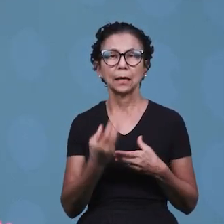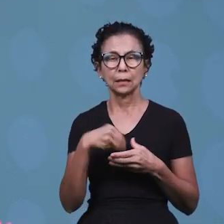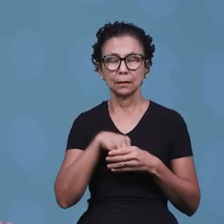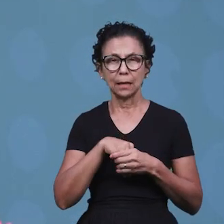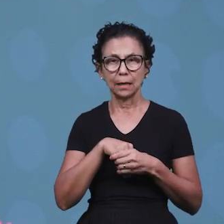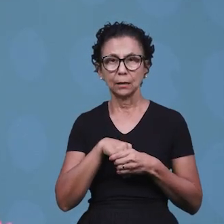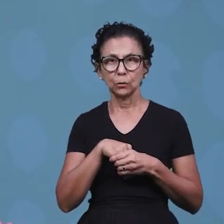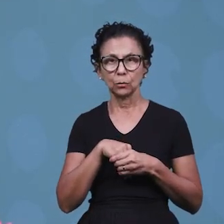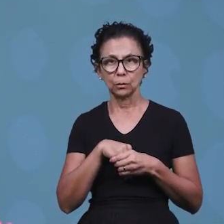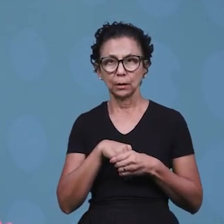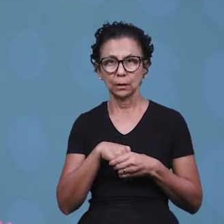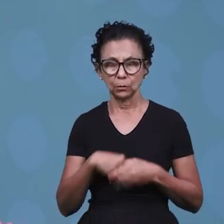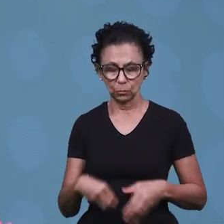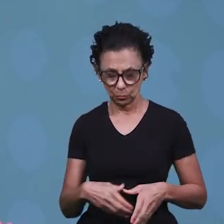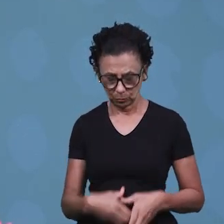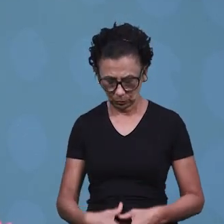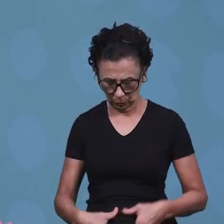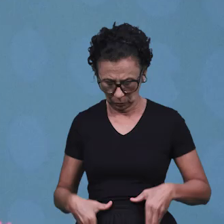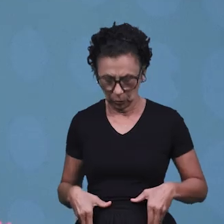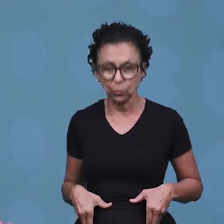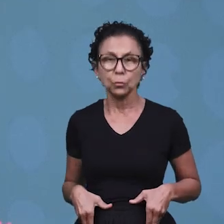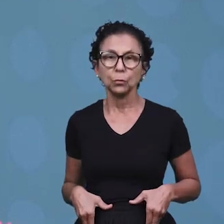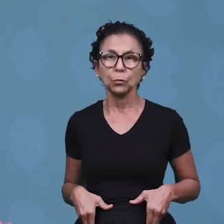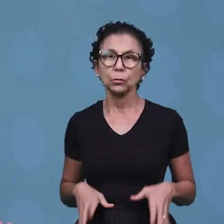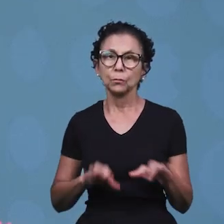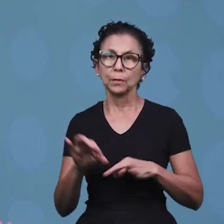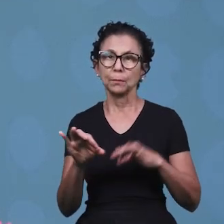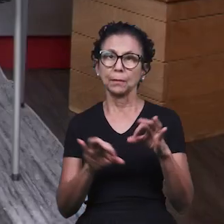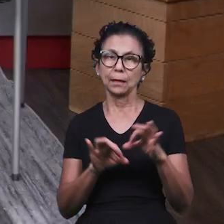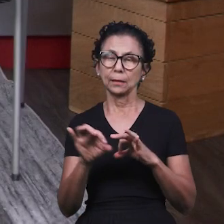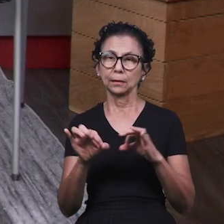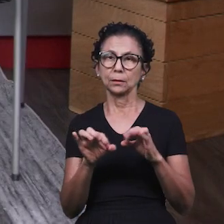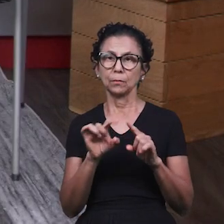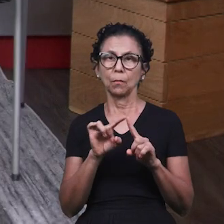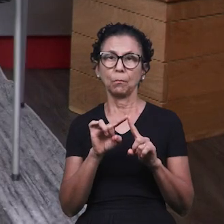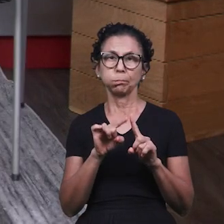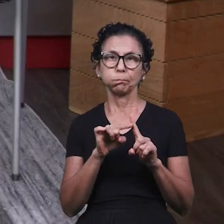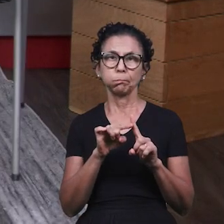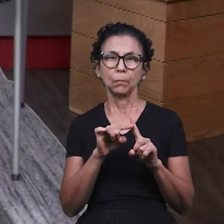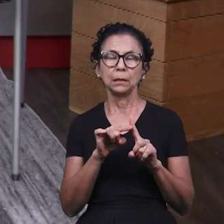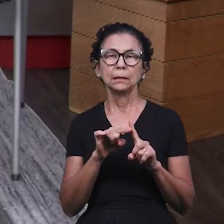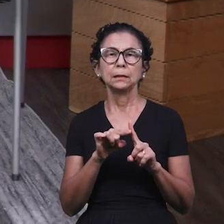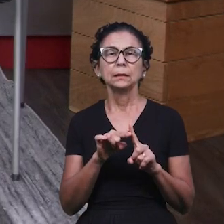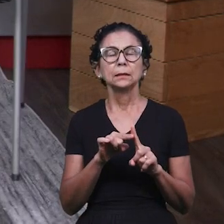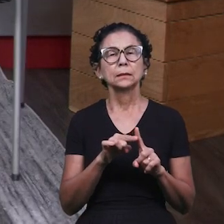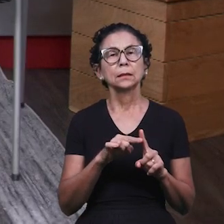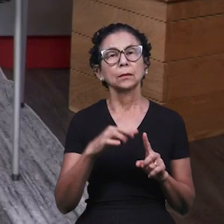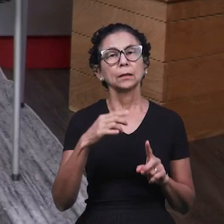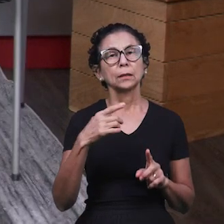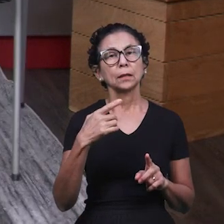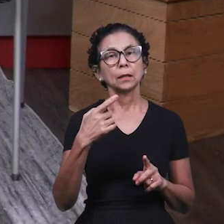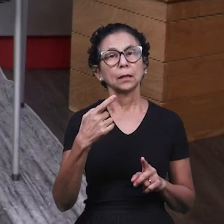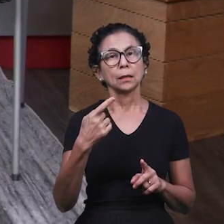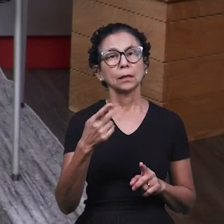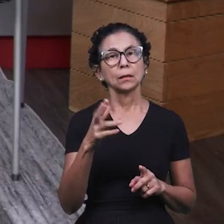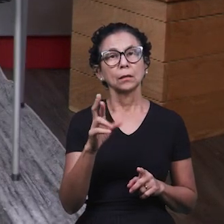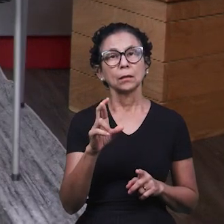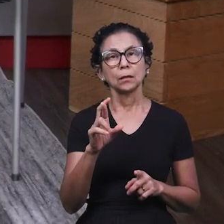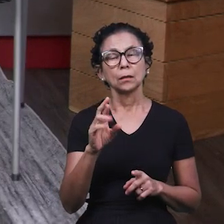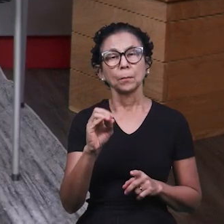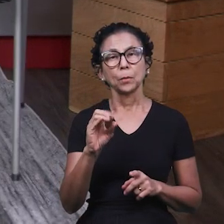útero, preparando para uma gestação, né? E a progesterona ela é importantíssima